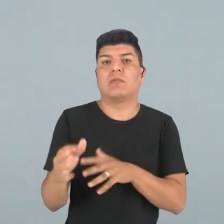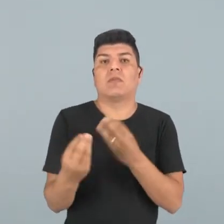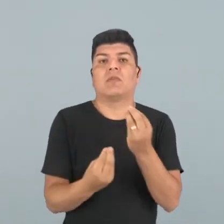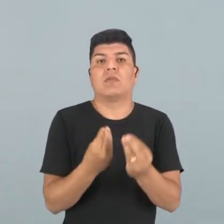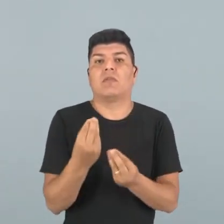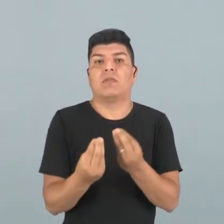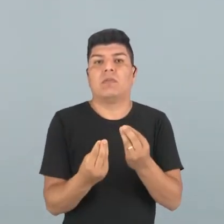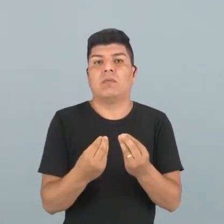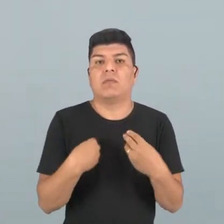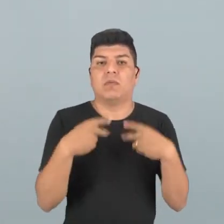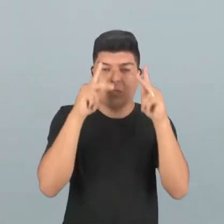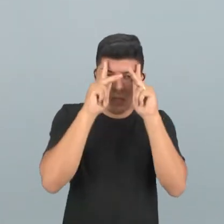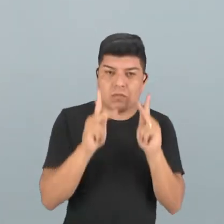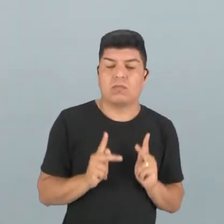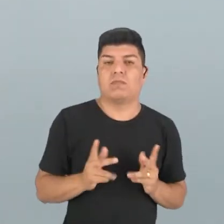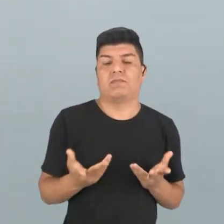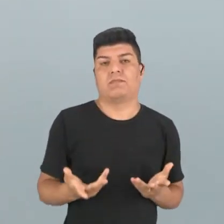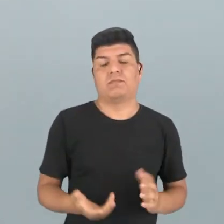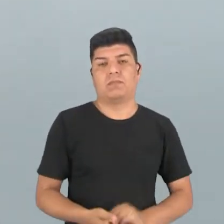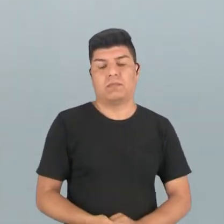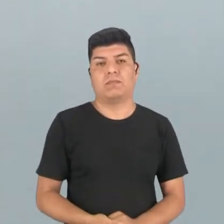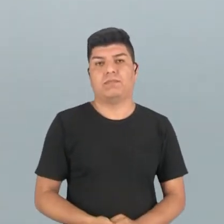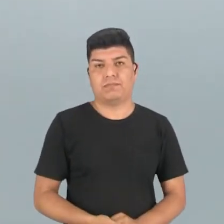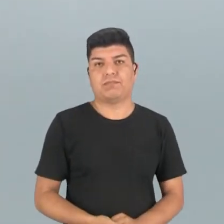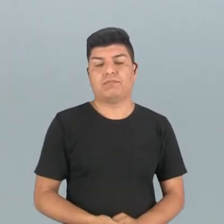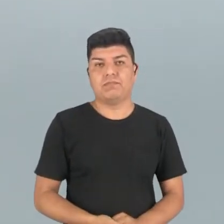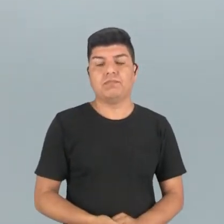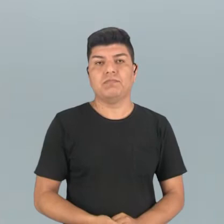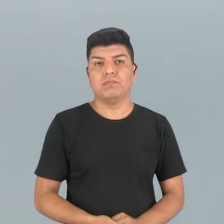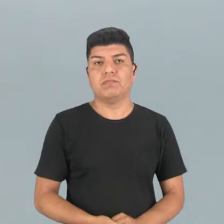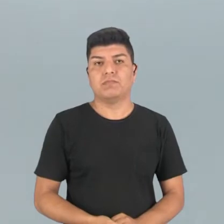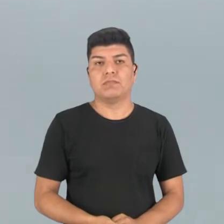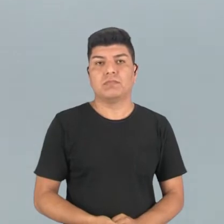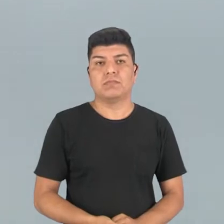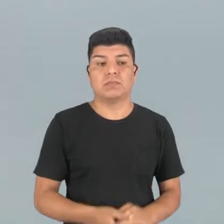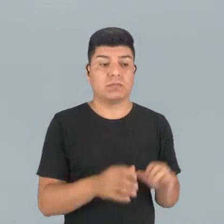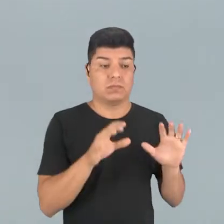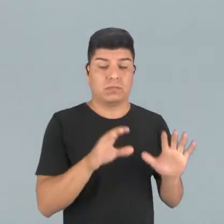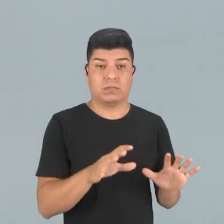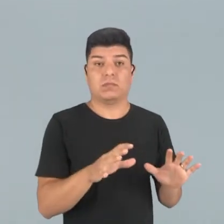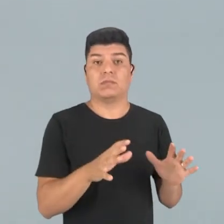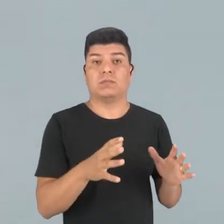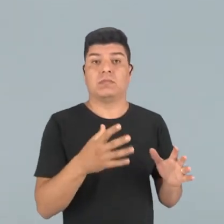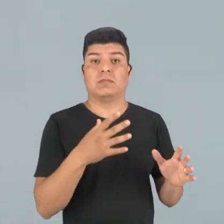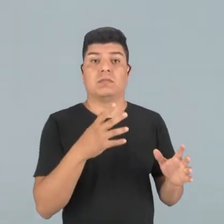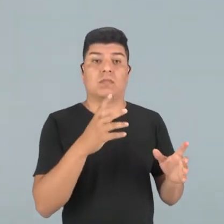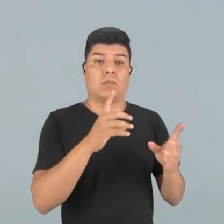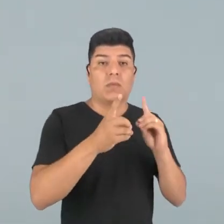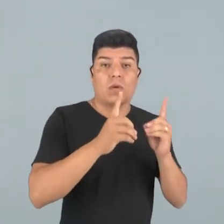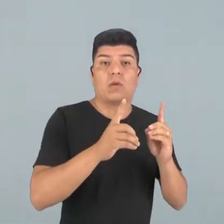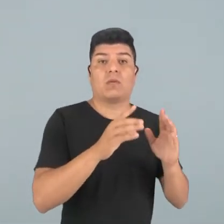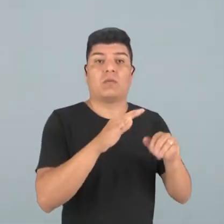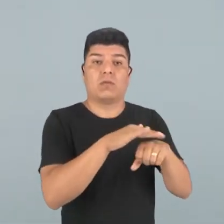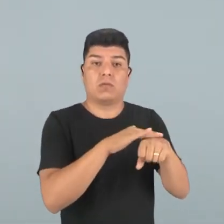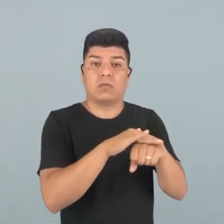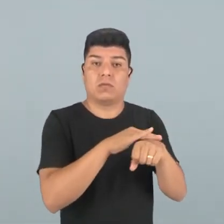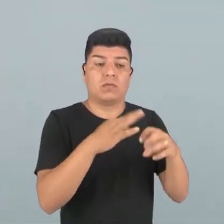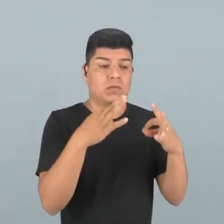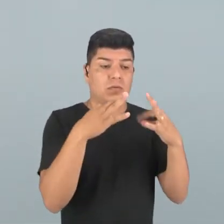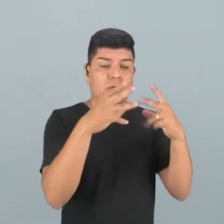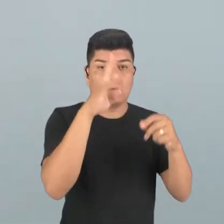poderia ter uma postura daquela, né? E aí, né, diante de muito diálogo, de muita conversa, tudo